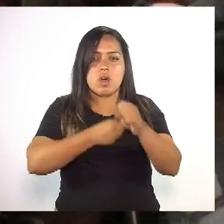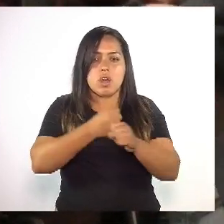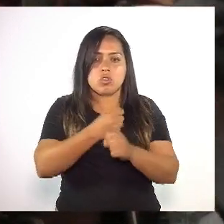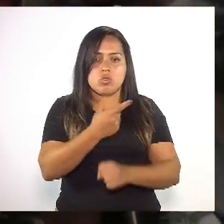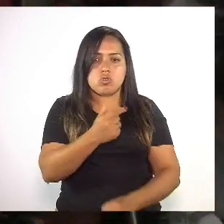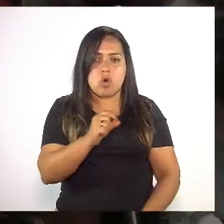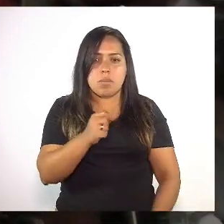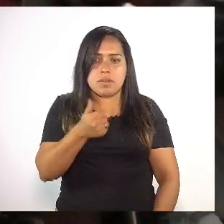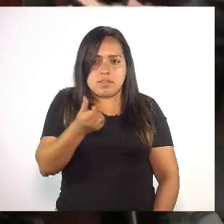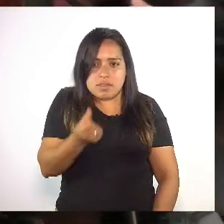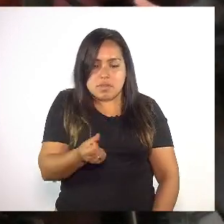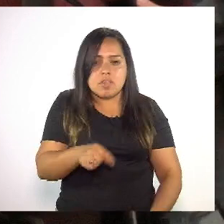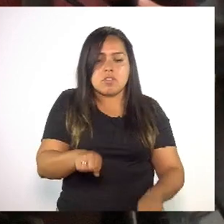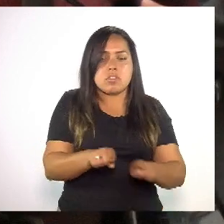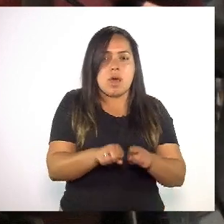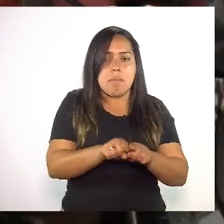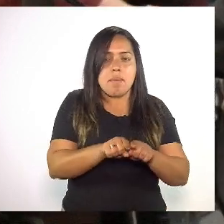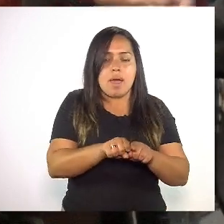leis